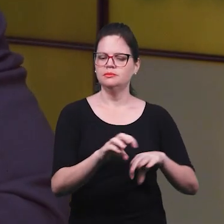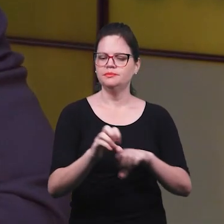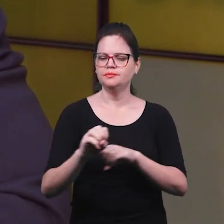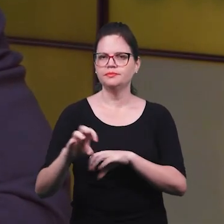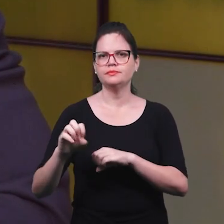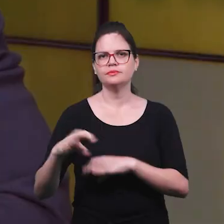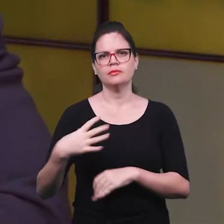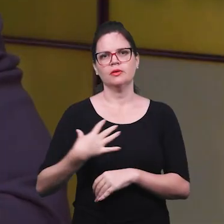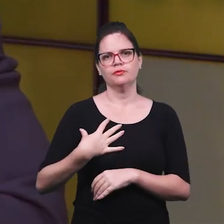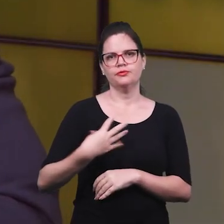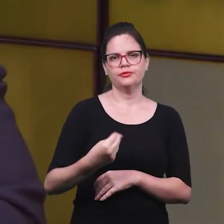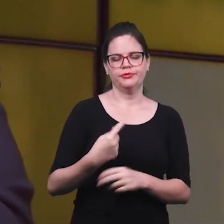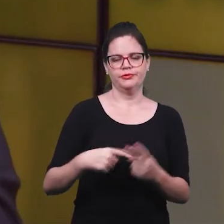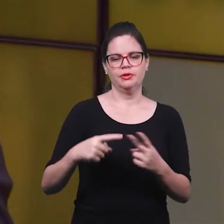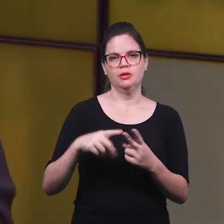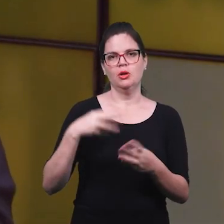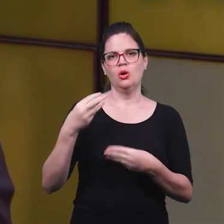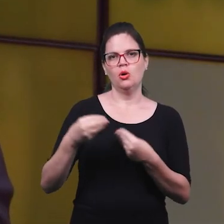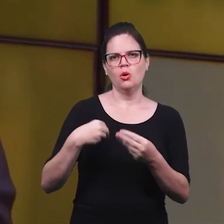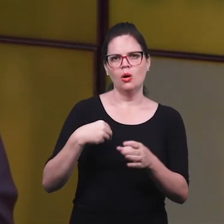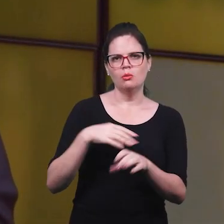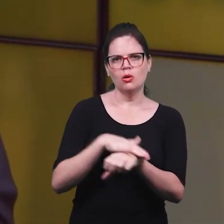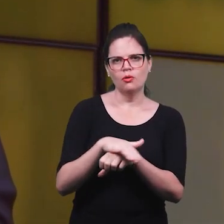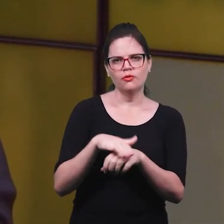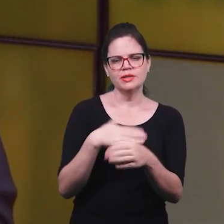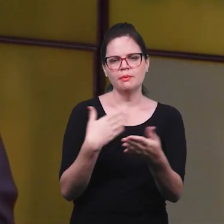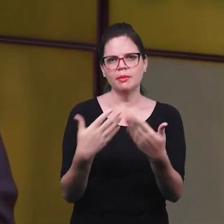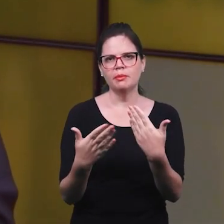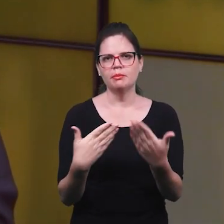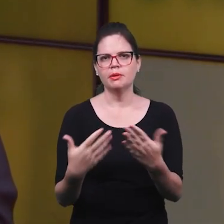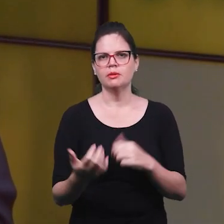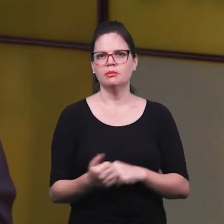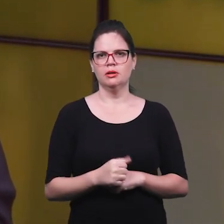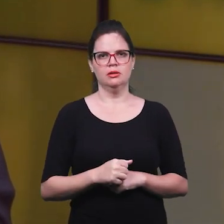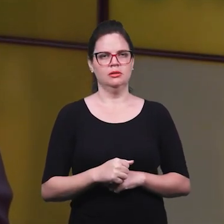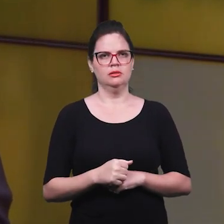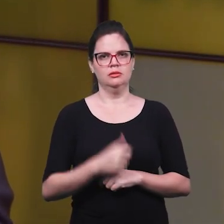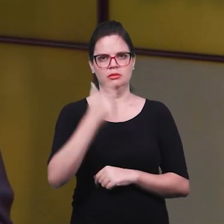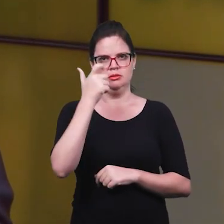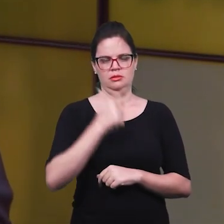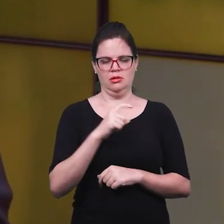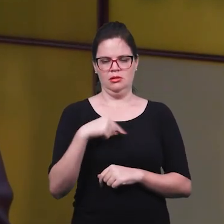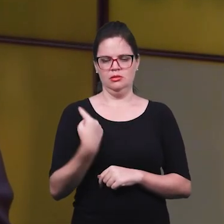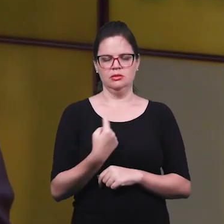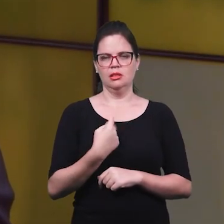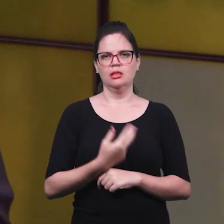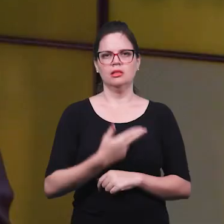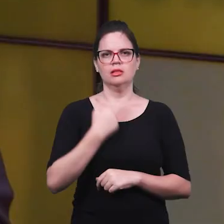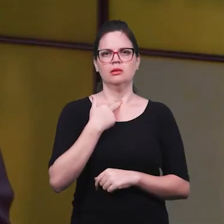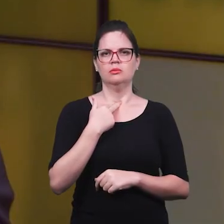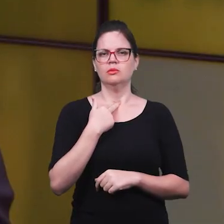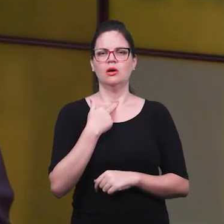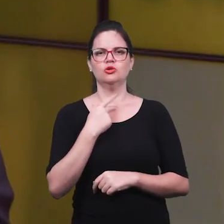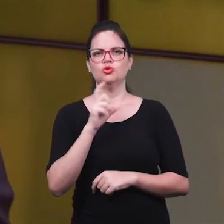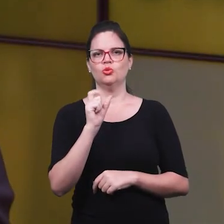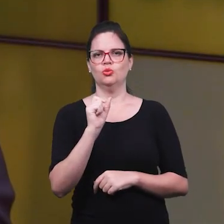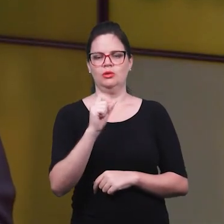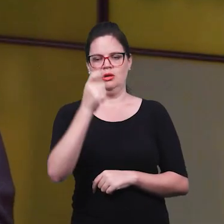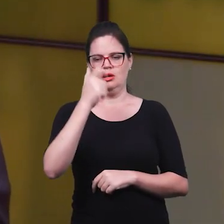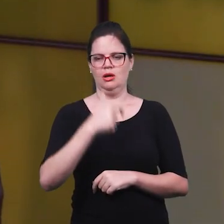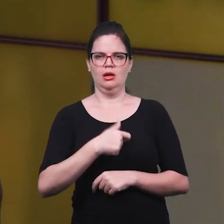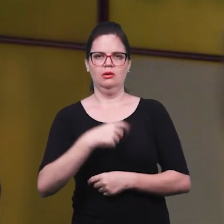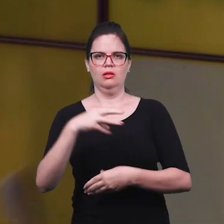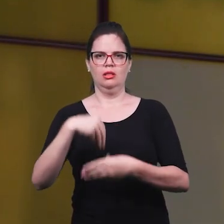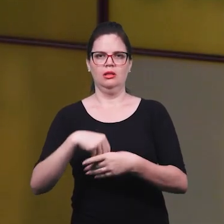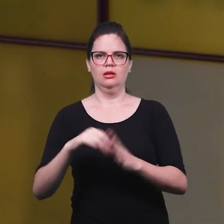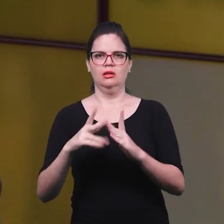numa palavra. Nós não podemos ocorrer de um erro de sermos uma pessoa, e às vezes aí também vai algumas, até